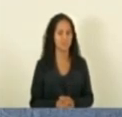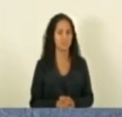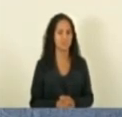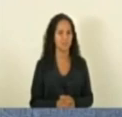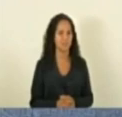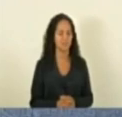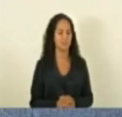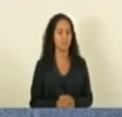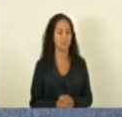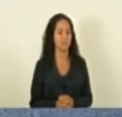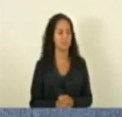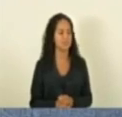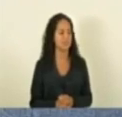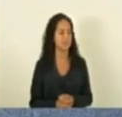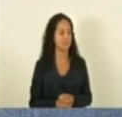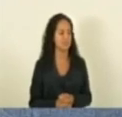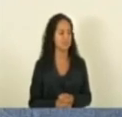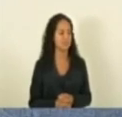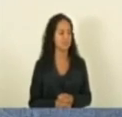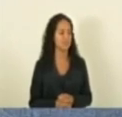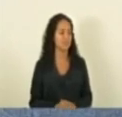obedece.